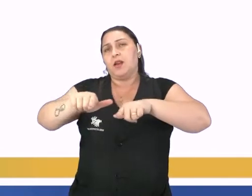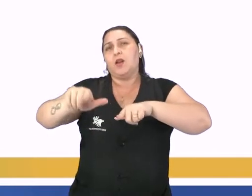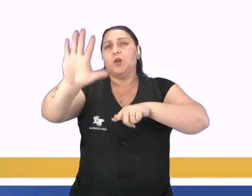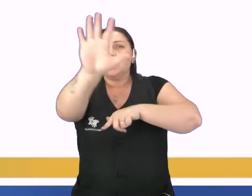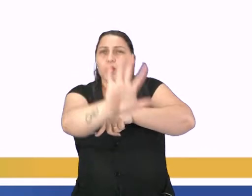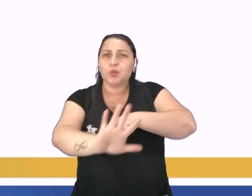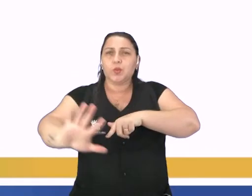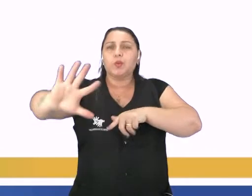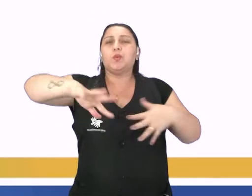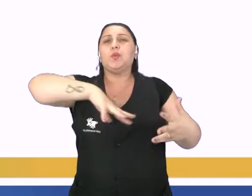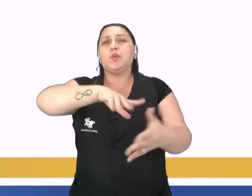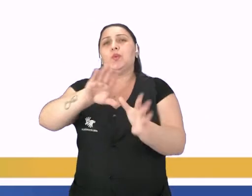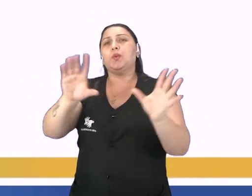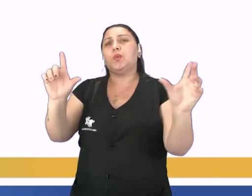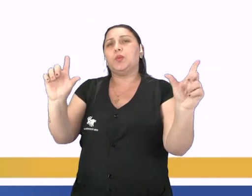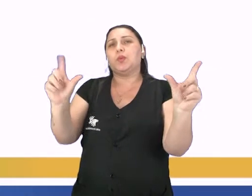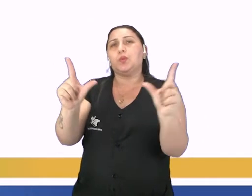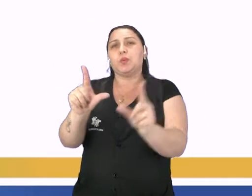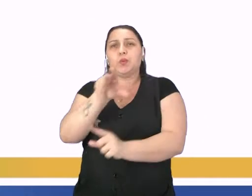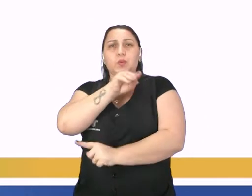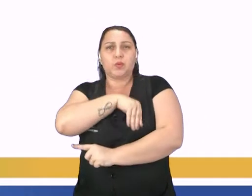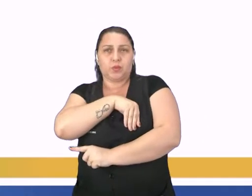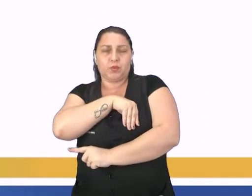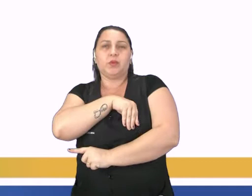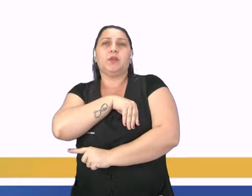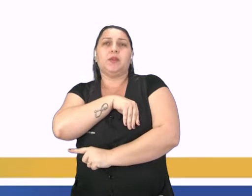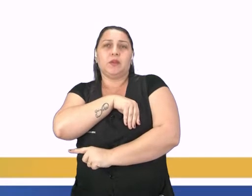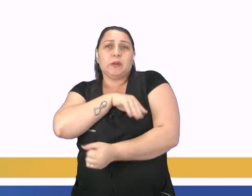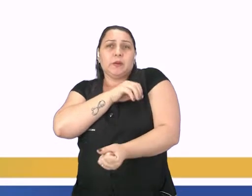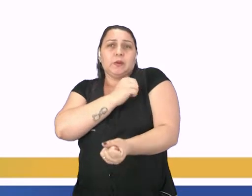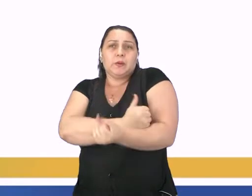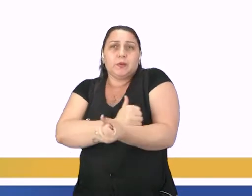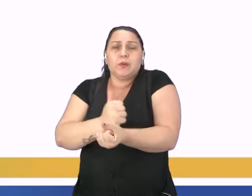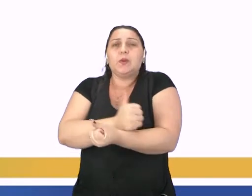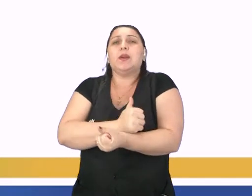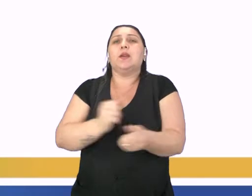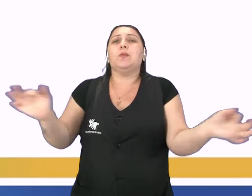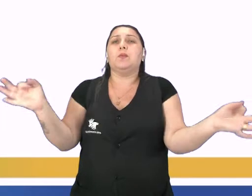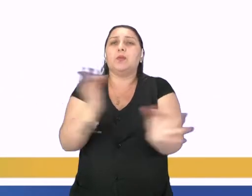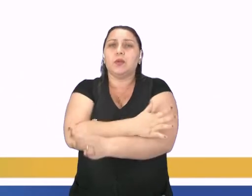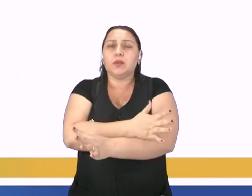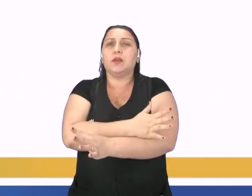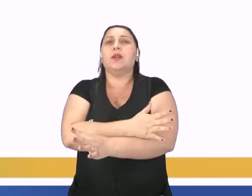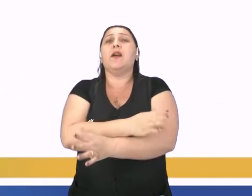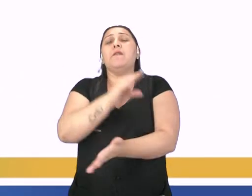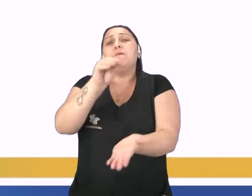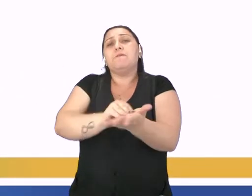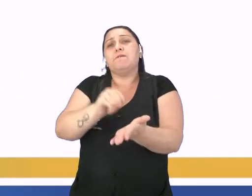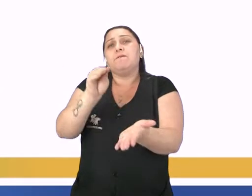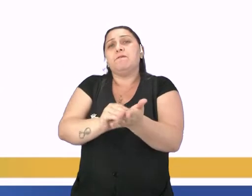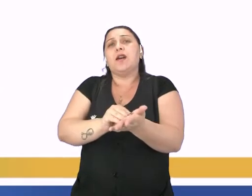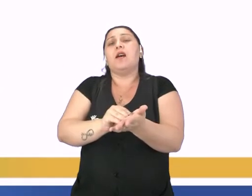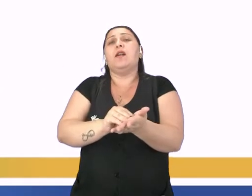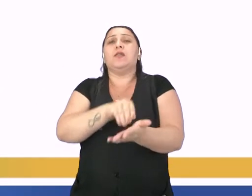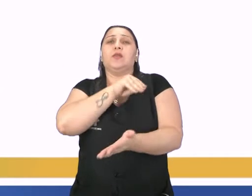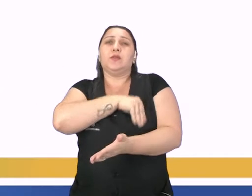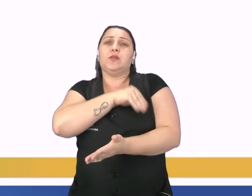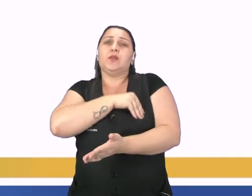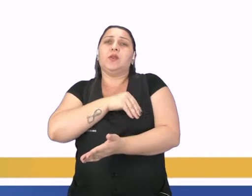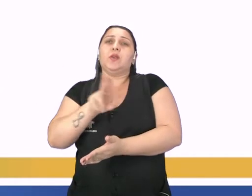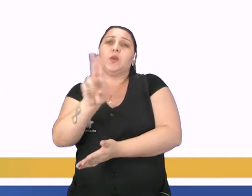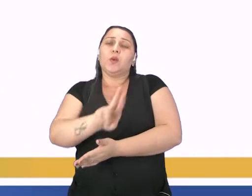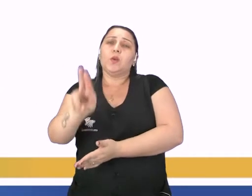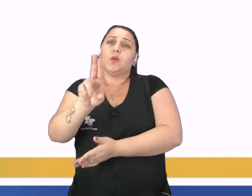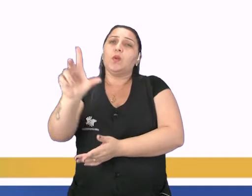generalizado ou a redução salarial. O ciclo vicioso se completou quando, devido à falta de renda, o consumo